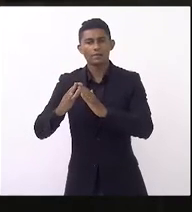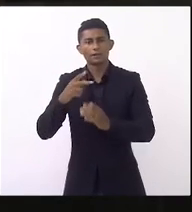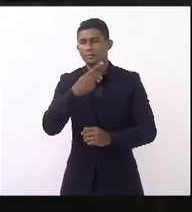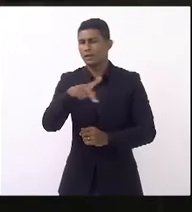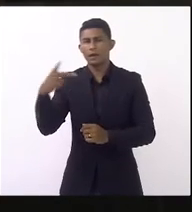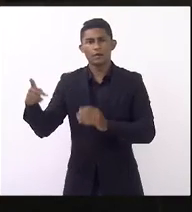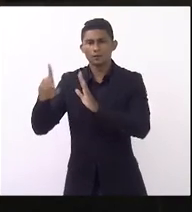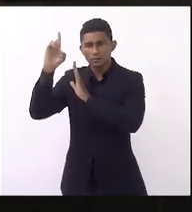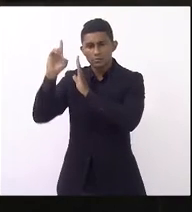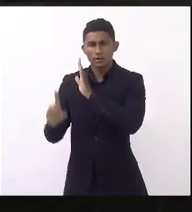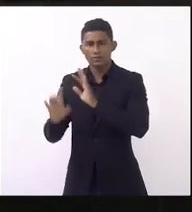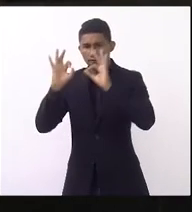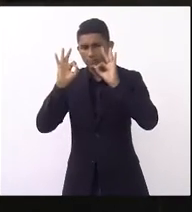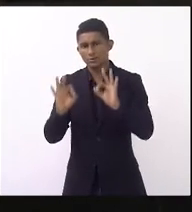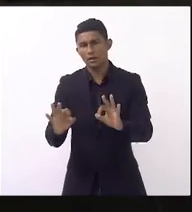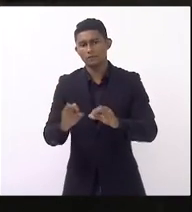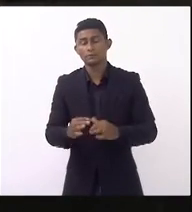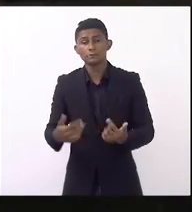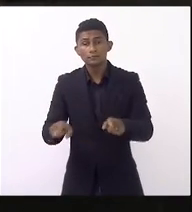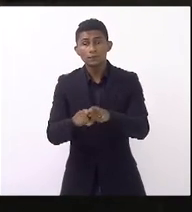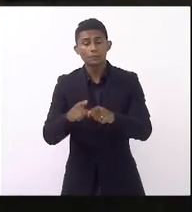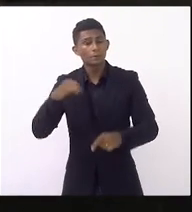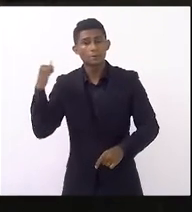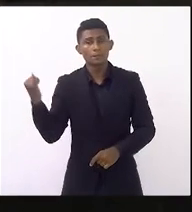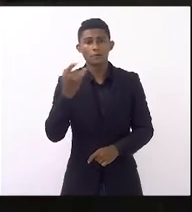É importante dizer também que